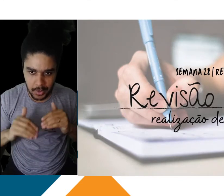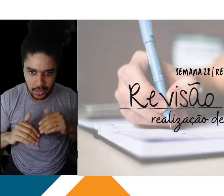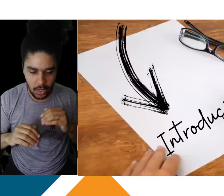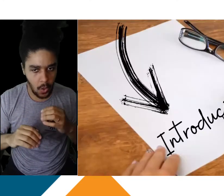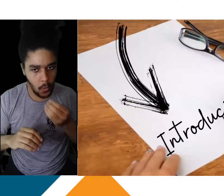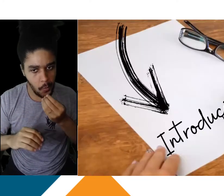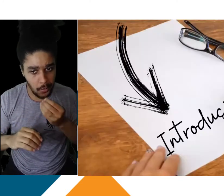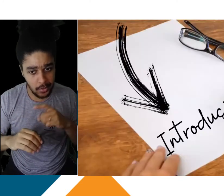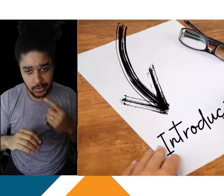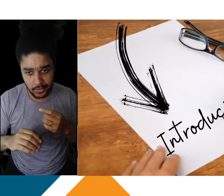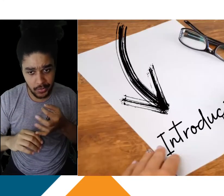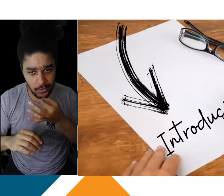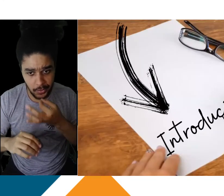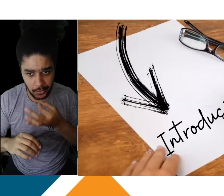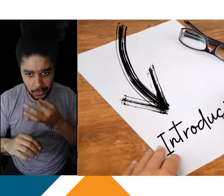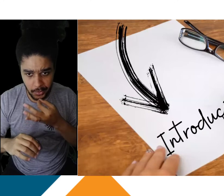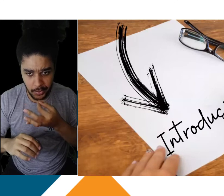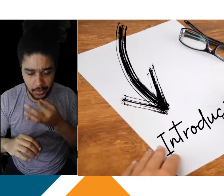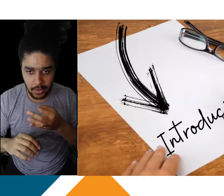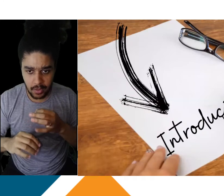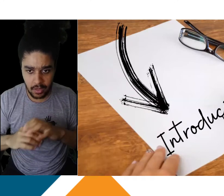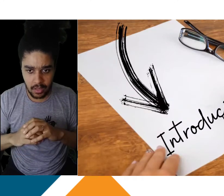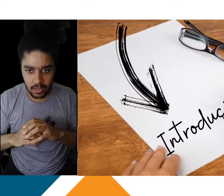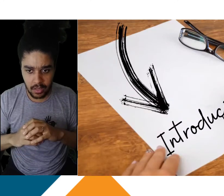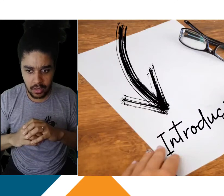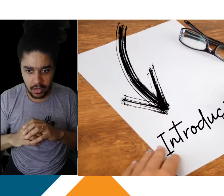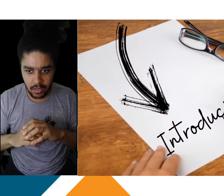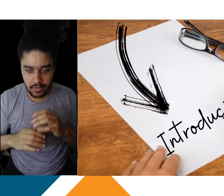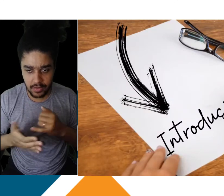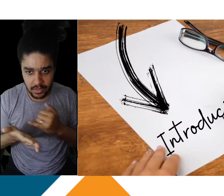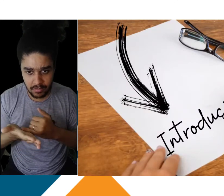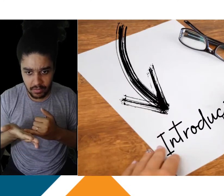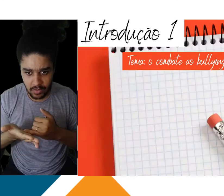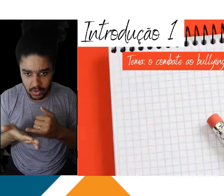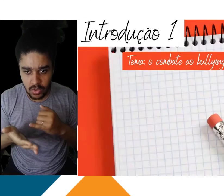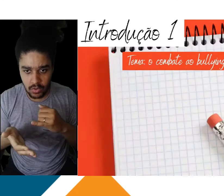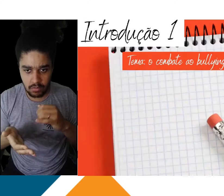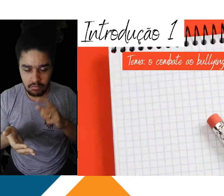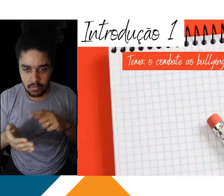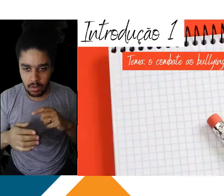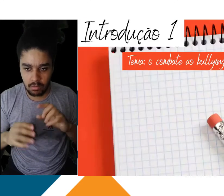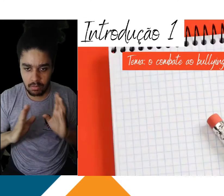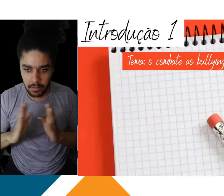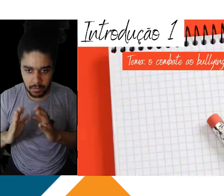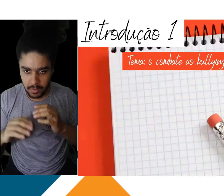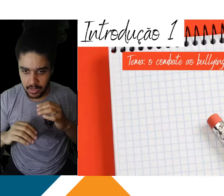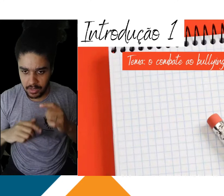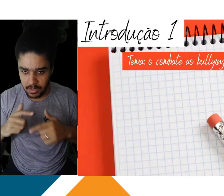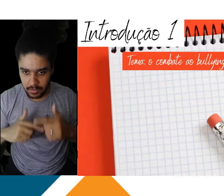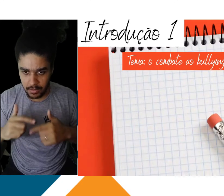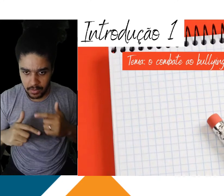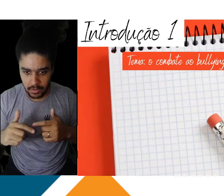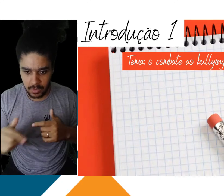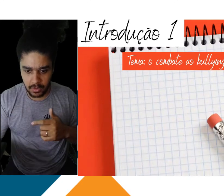juntos, beleza? E, obviamente, que a gente vai começar pelo ponto-chave, nossa introdução. E, na introdução, eu separei um tema para trabalhar com vocês. O